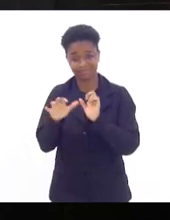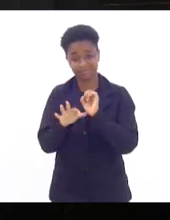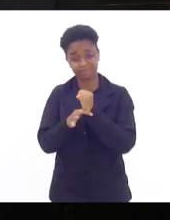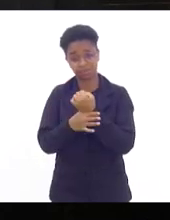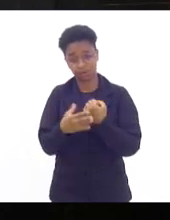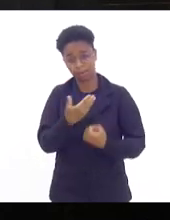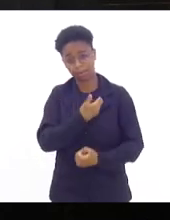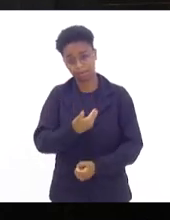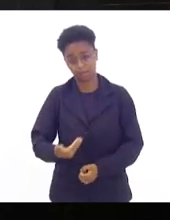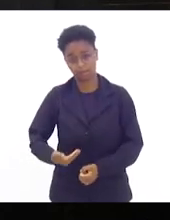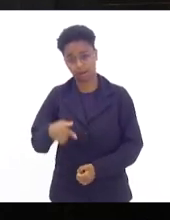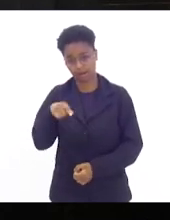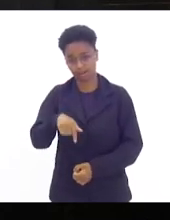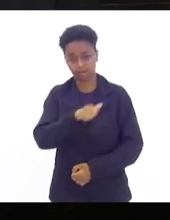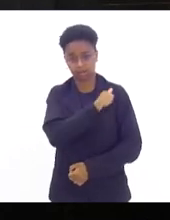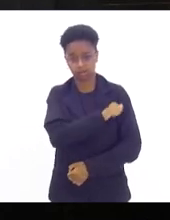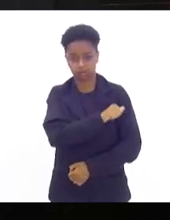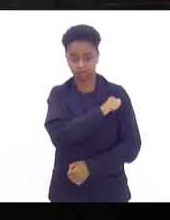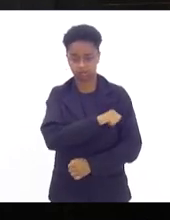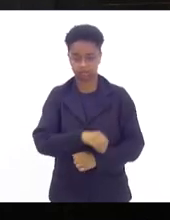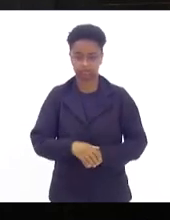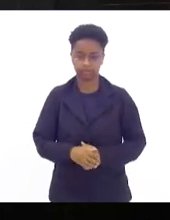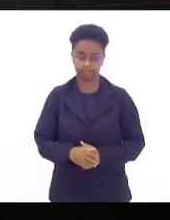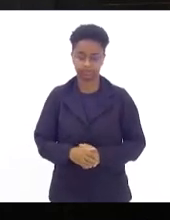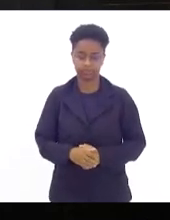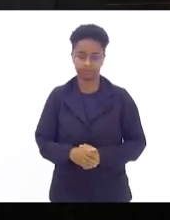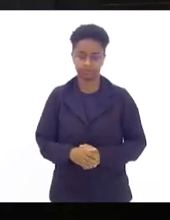do nosso Estado.